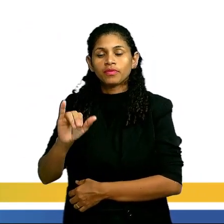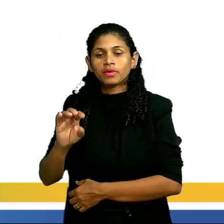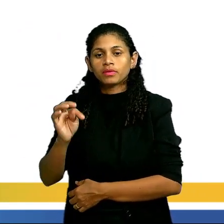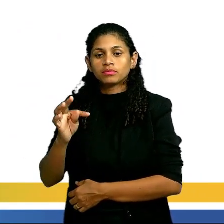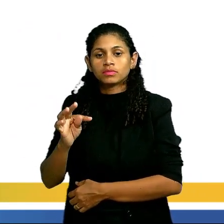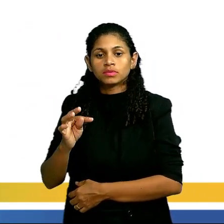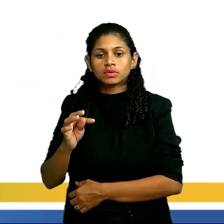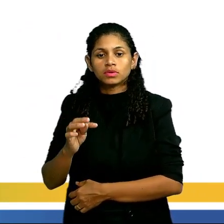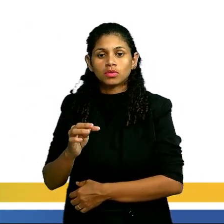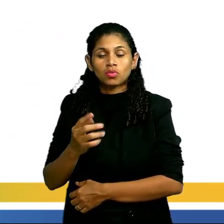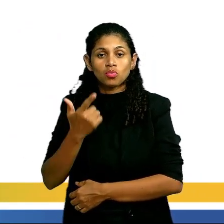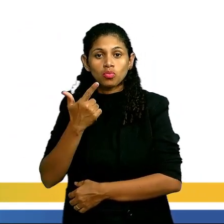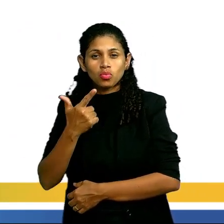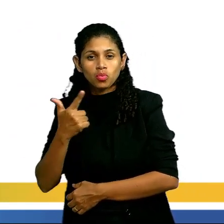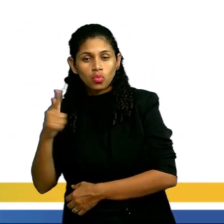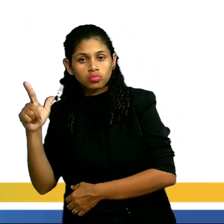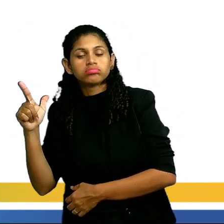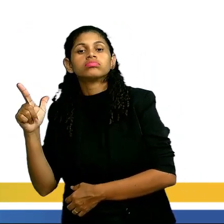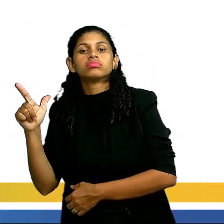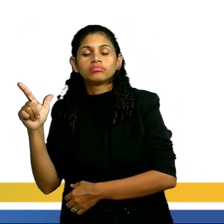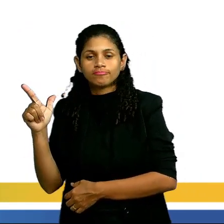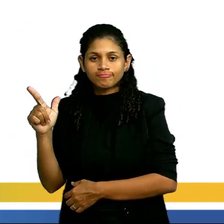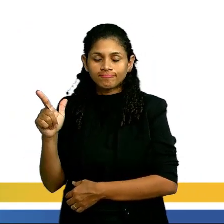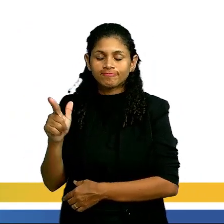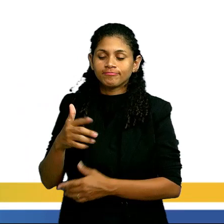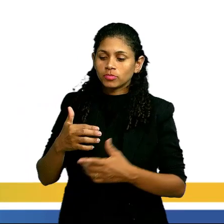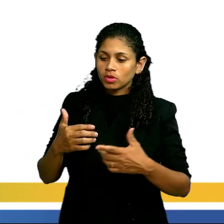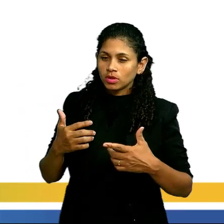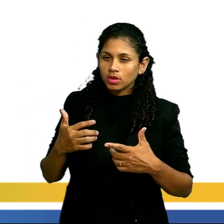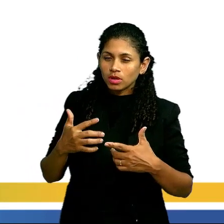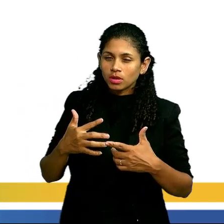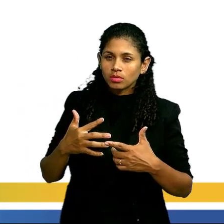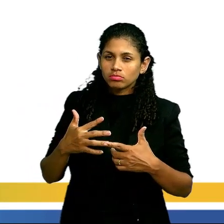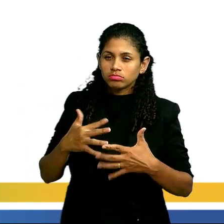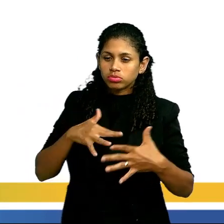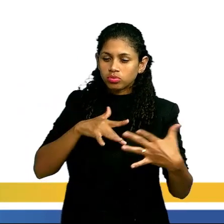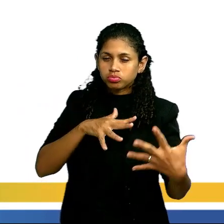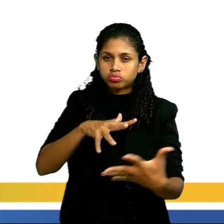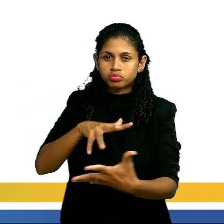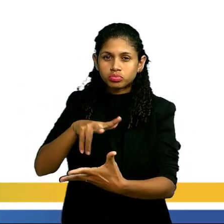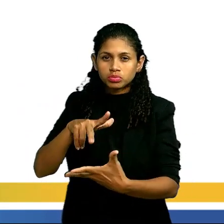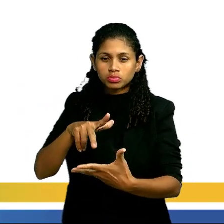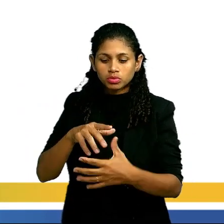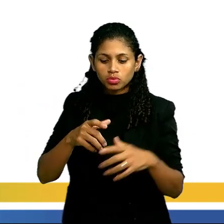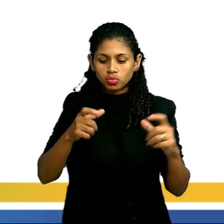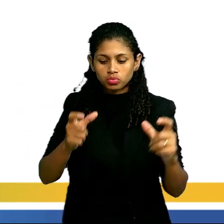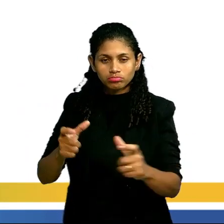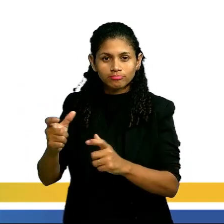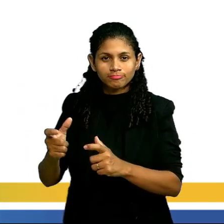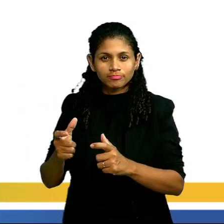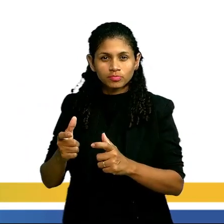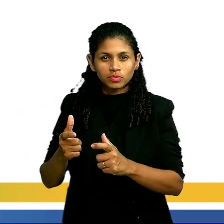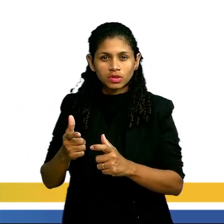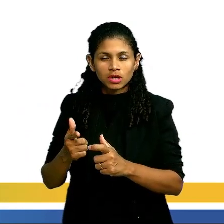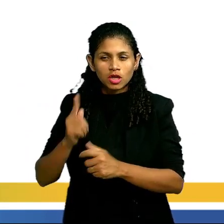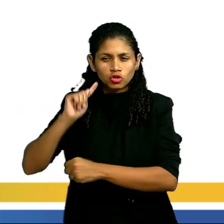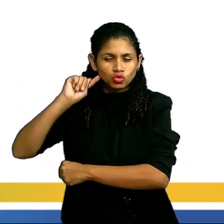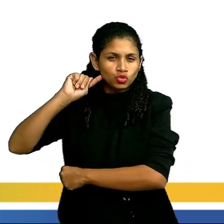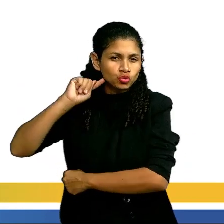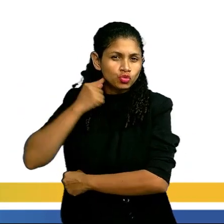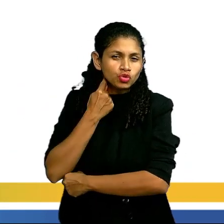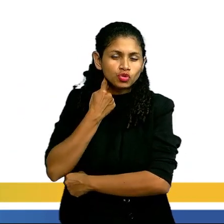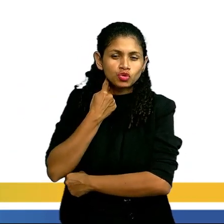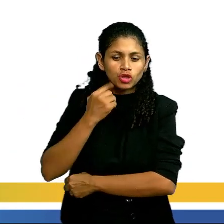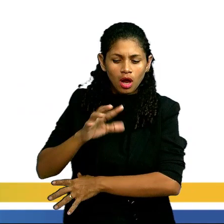é o agente laranja, que foi uma estratégia, né, para contaminar o solo e a água do Vietnã, provocando